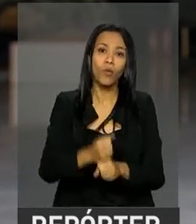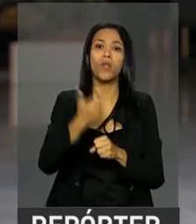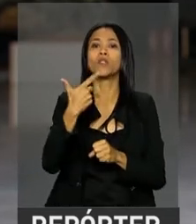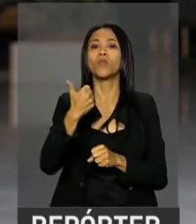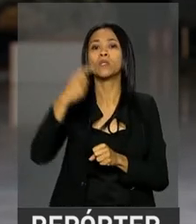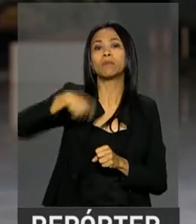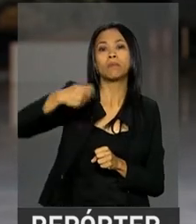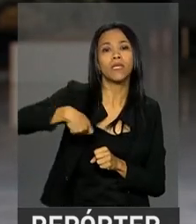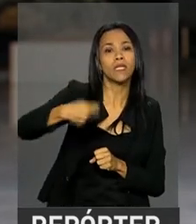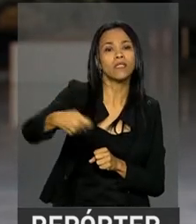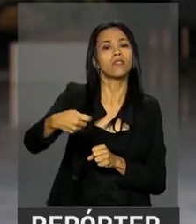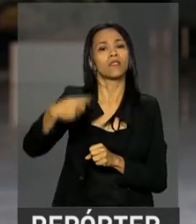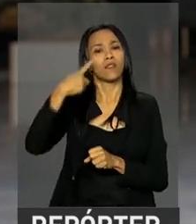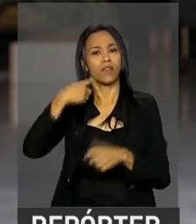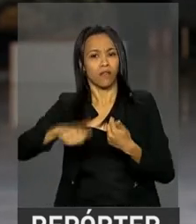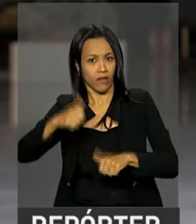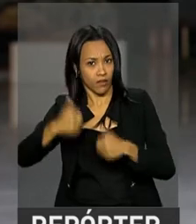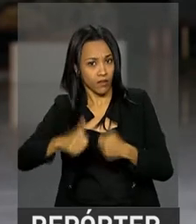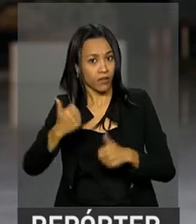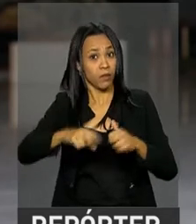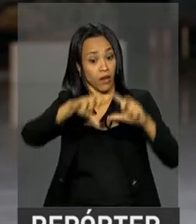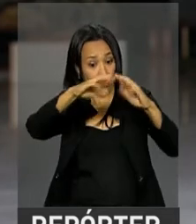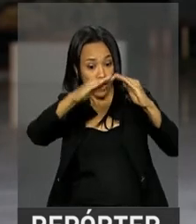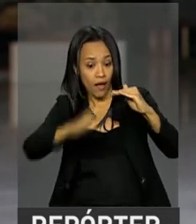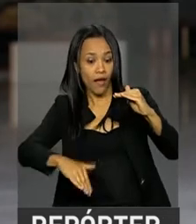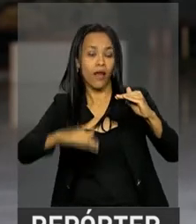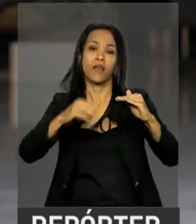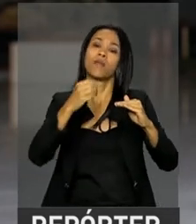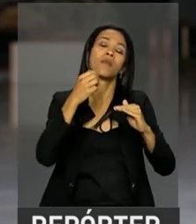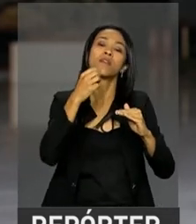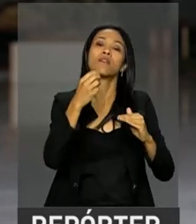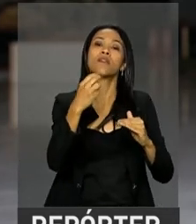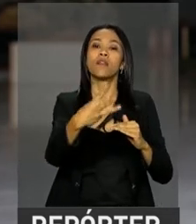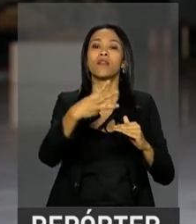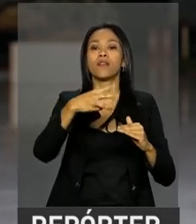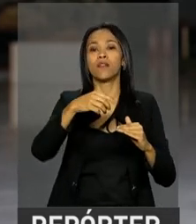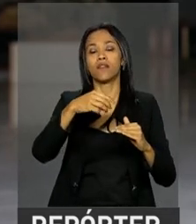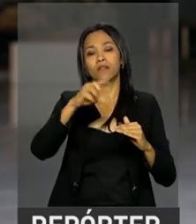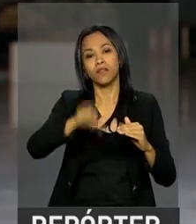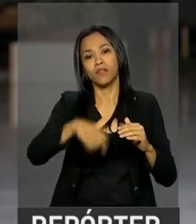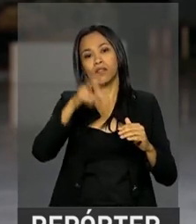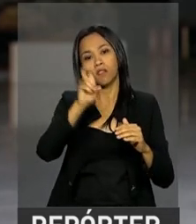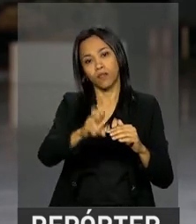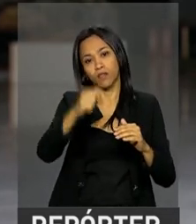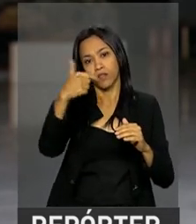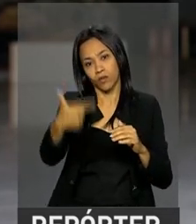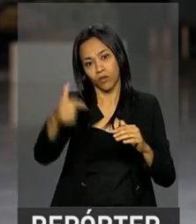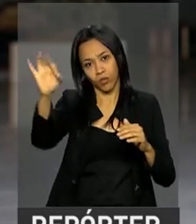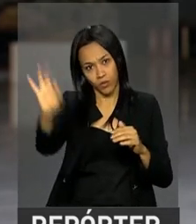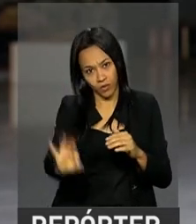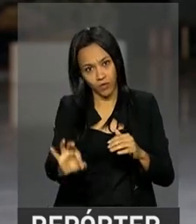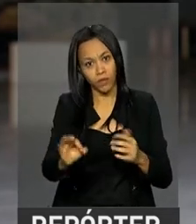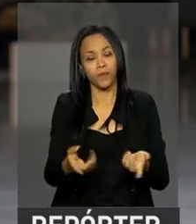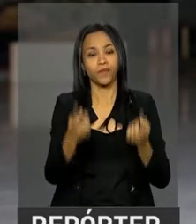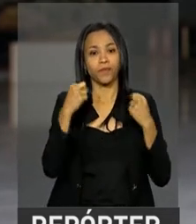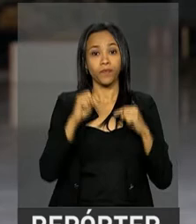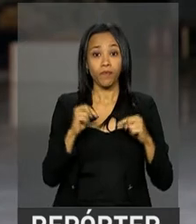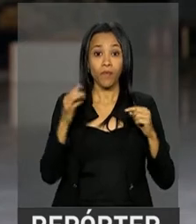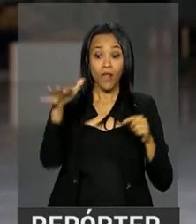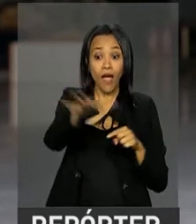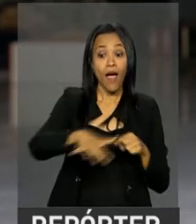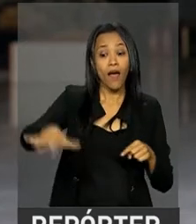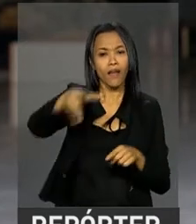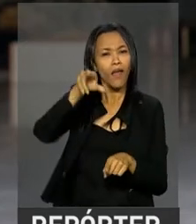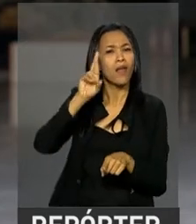a inflação desce para 3,52 por cento agora é os setores responsáveis